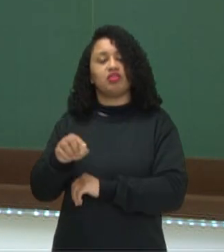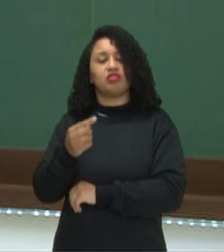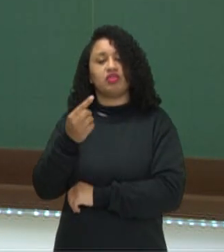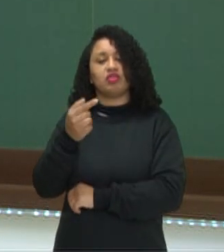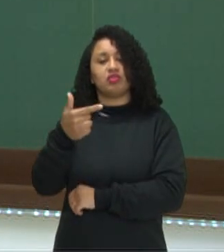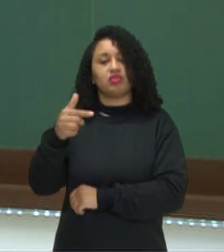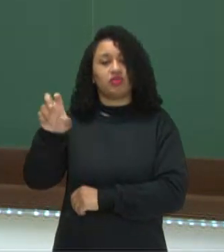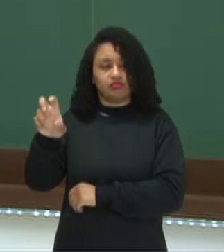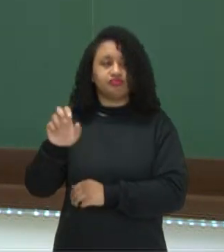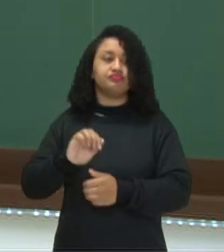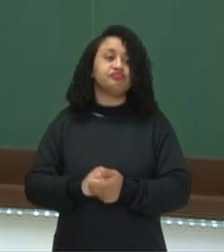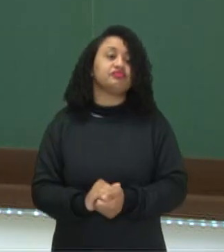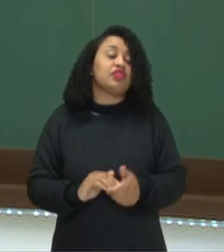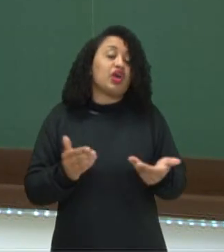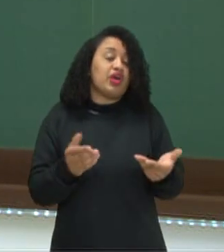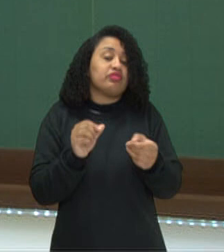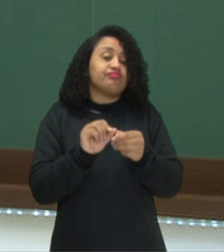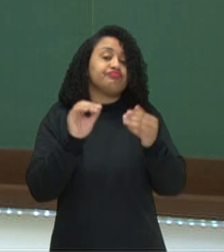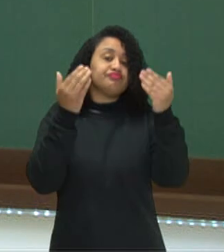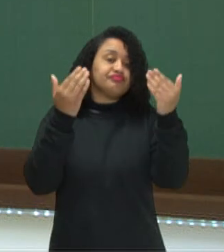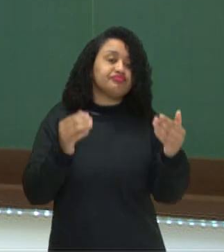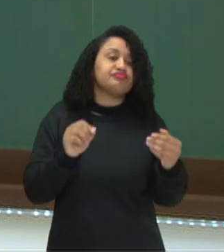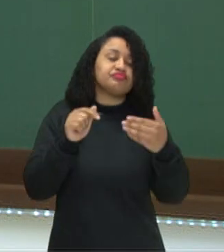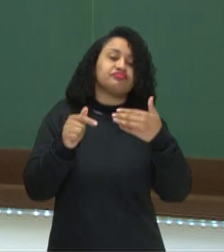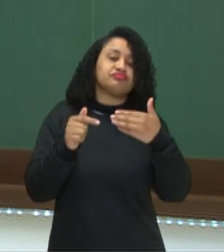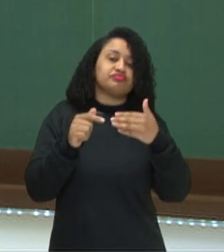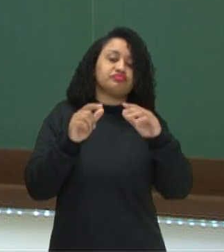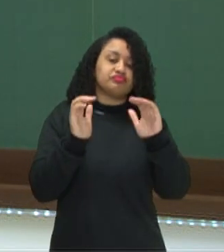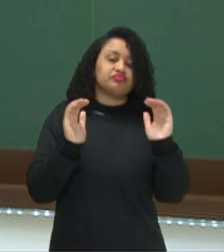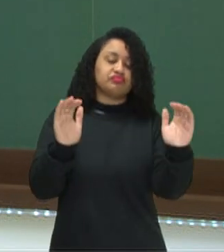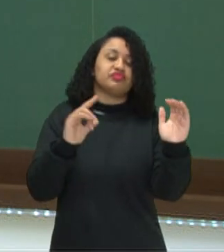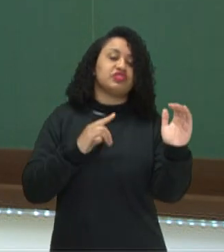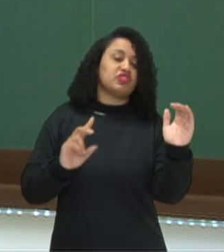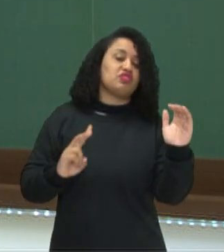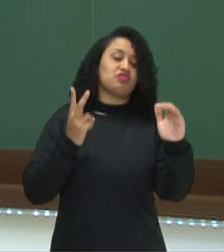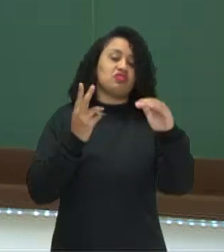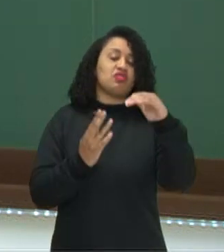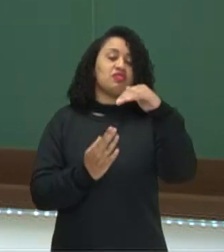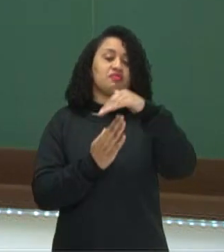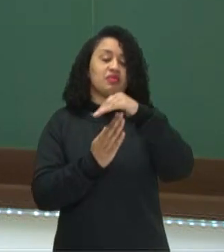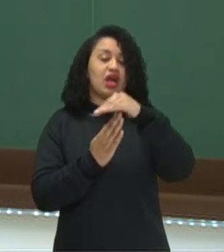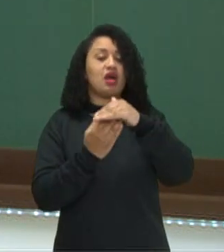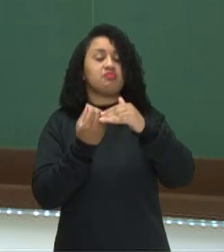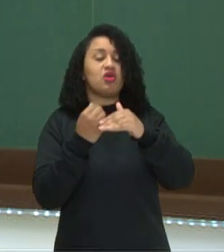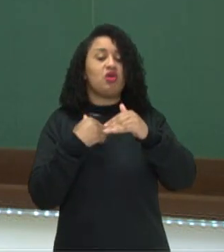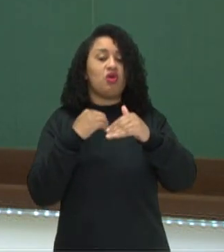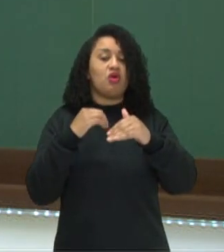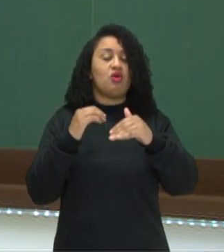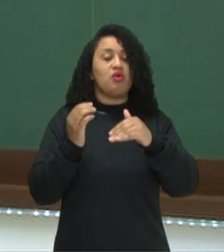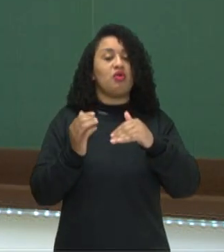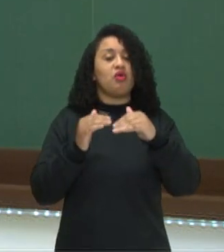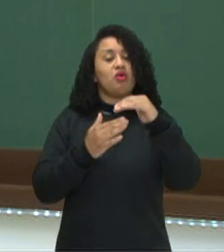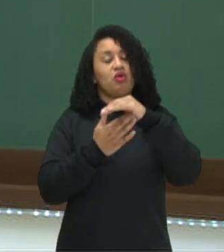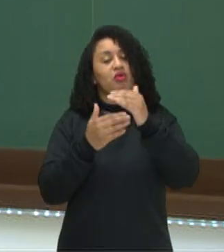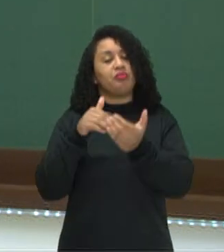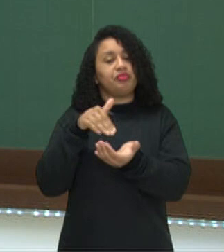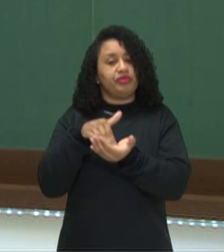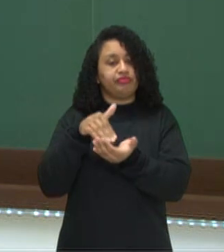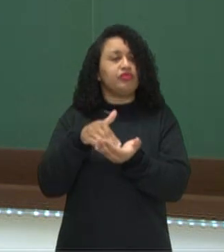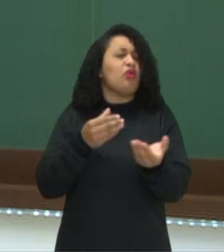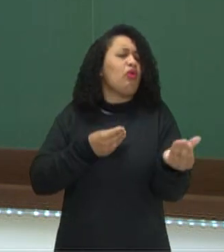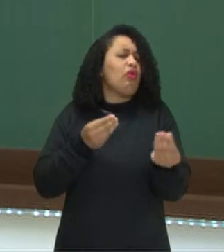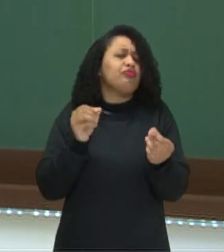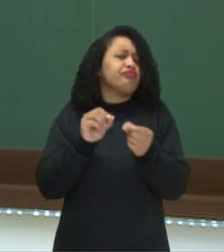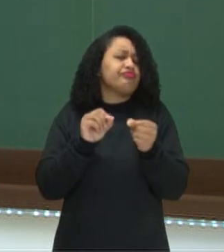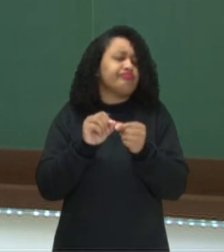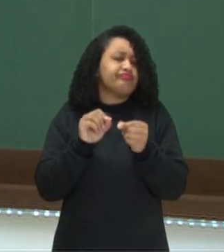Agora vamos analisar se essa função tem valor de máximo ou de mínimo. Como fazer isso, professora? Primeira